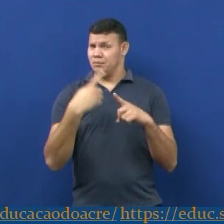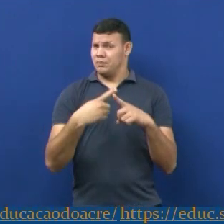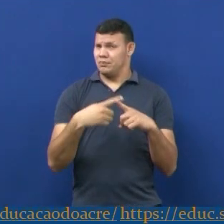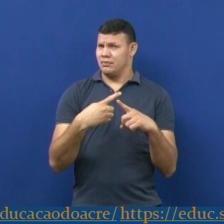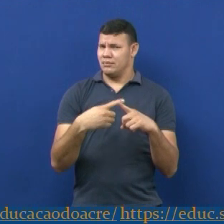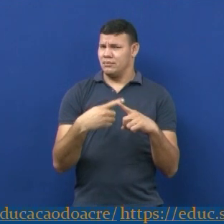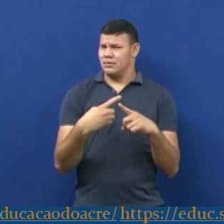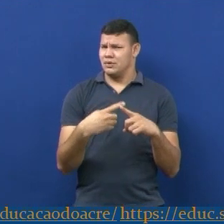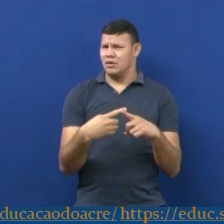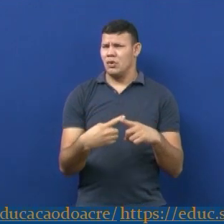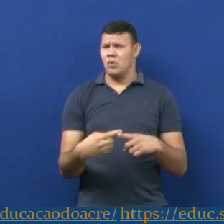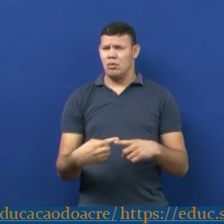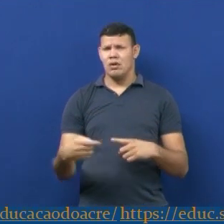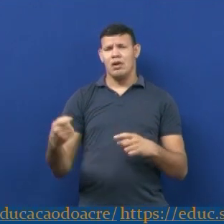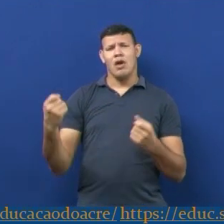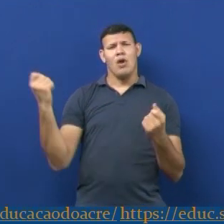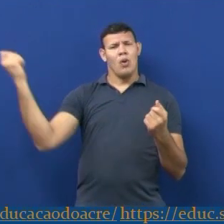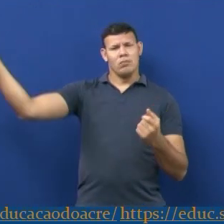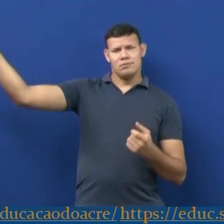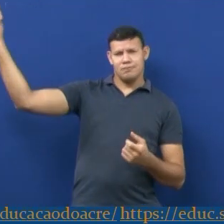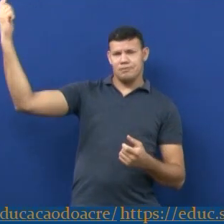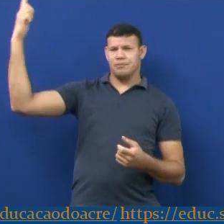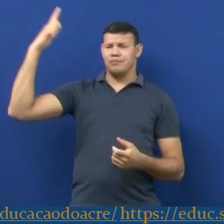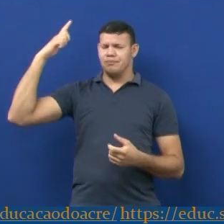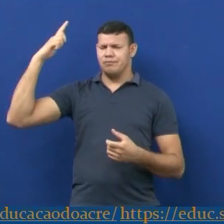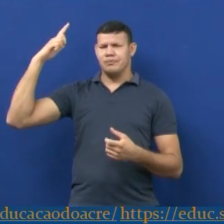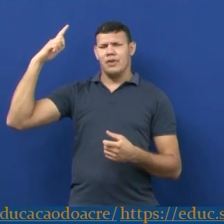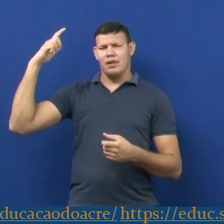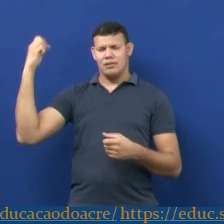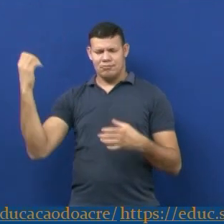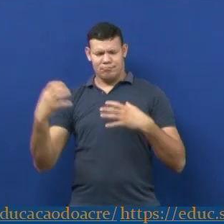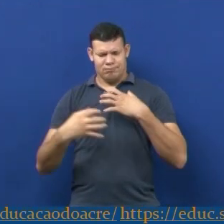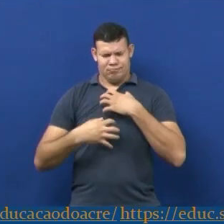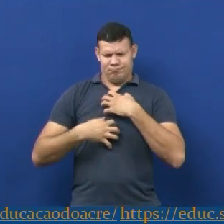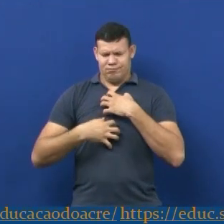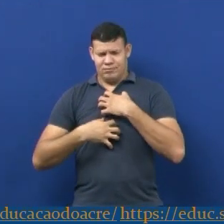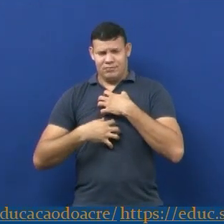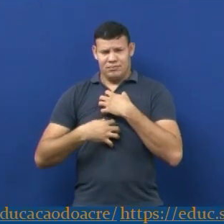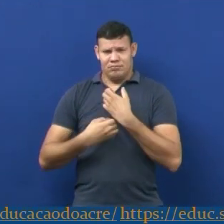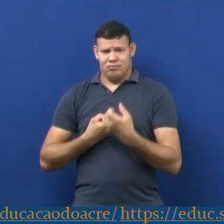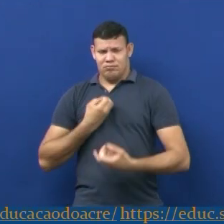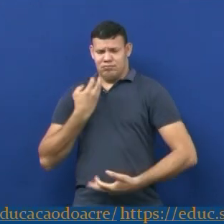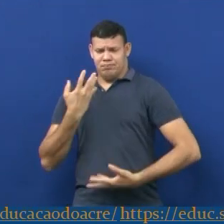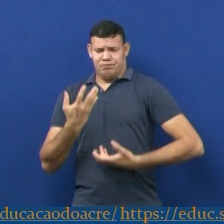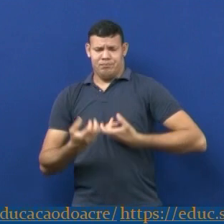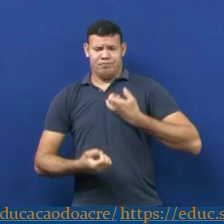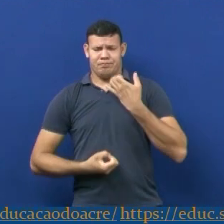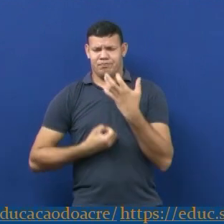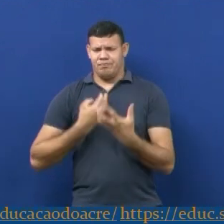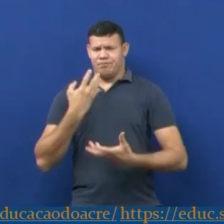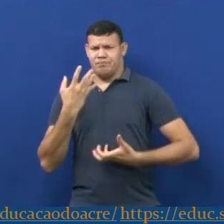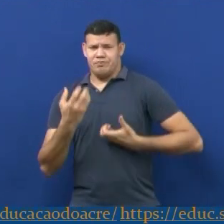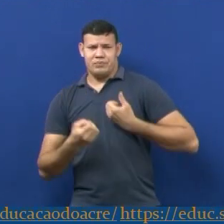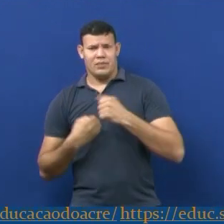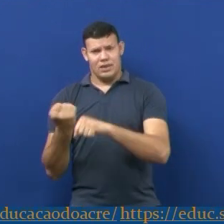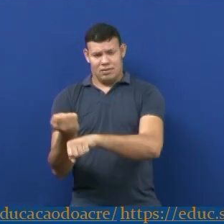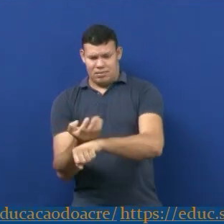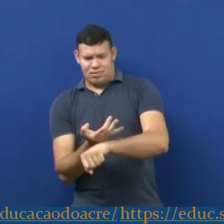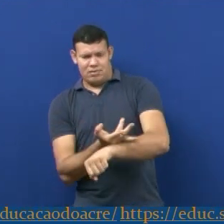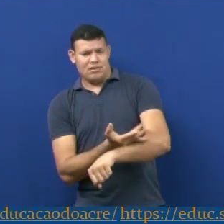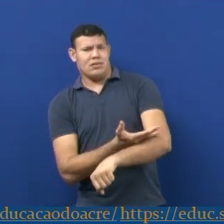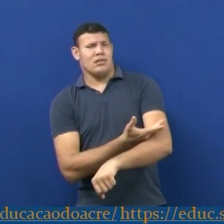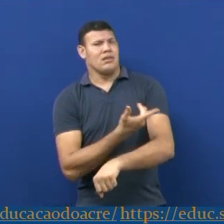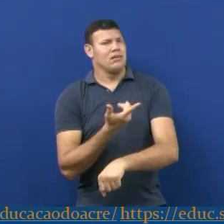podemos ambientar a cena e ampliar as emoções nelas exploradas. É fundamental que o iluminador conheça bem